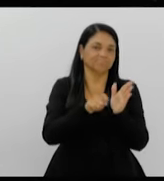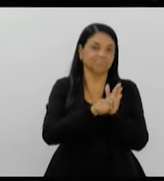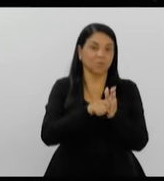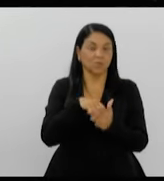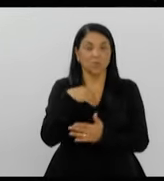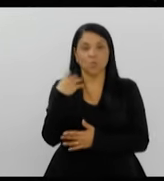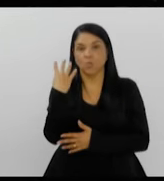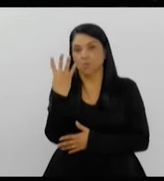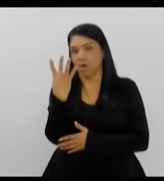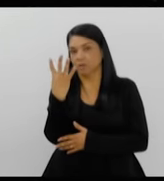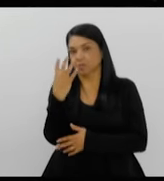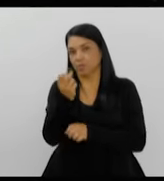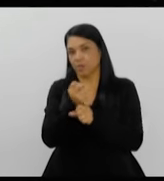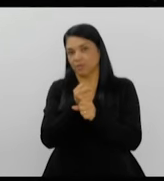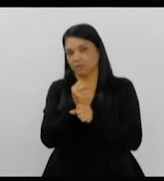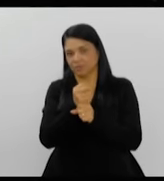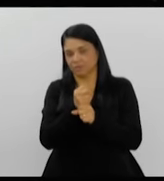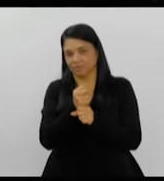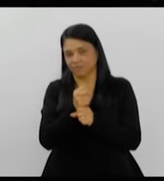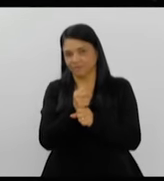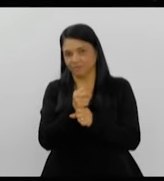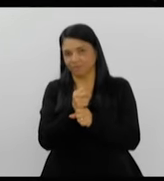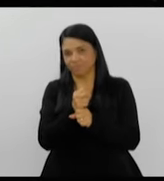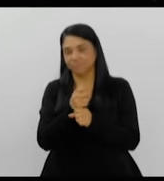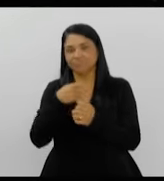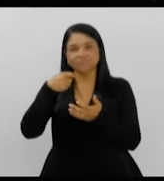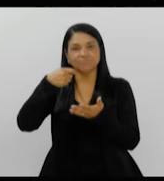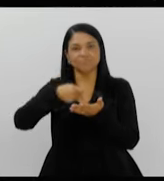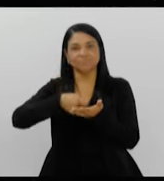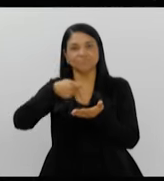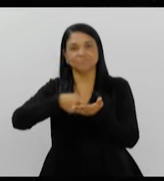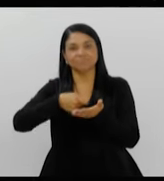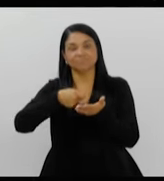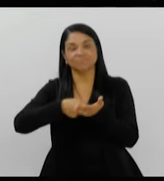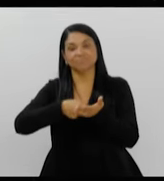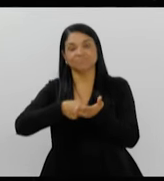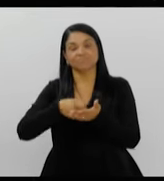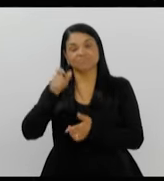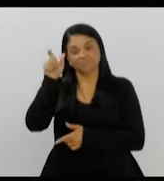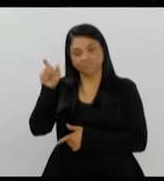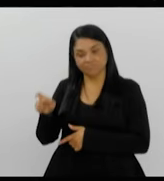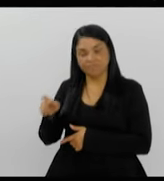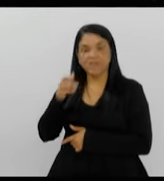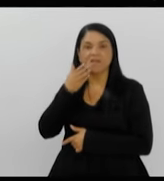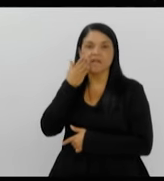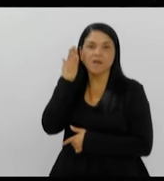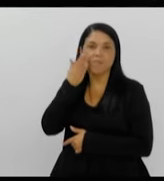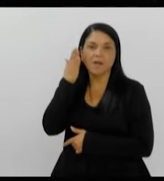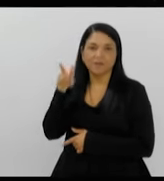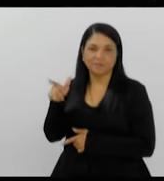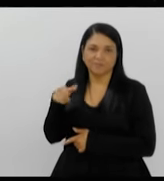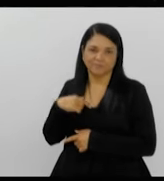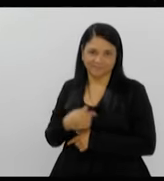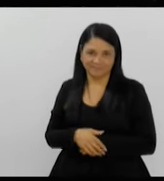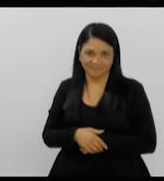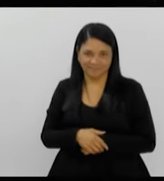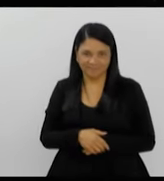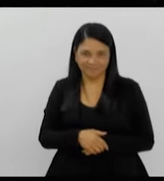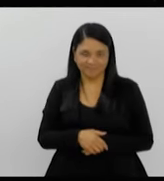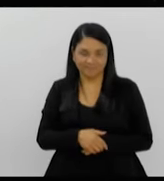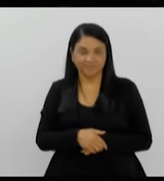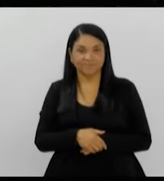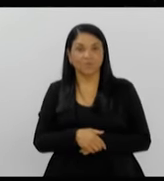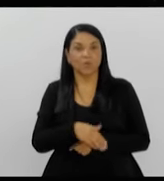e teve lá no governo imposição de destaque aliás governo